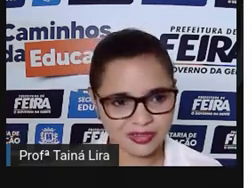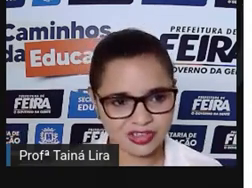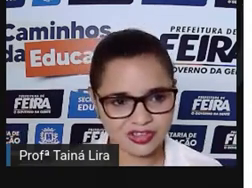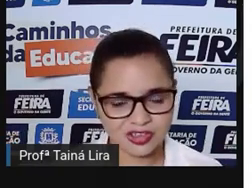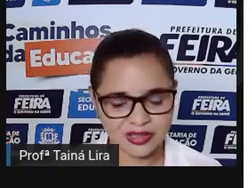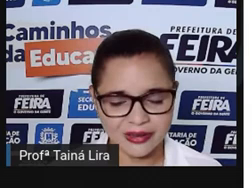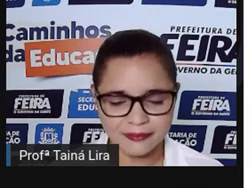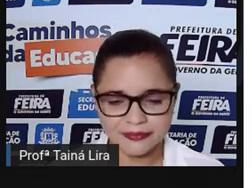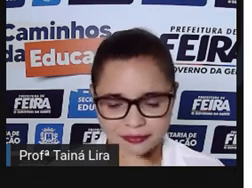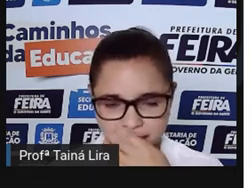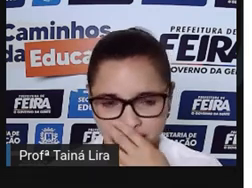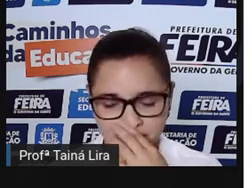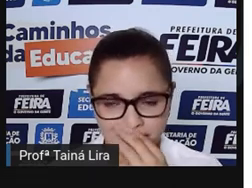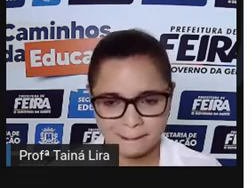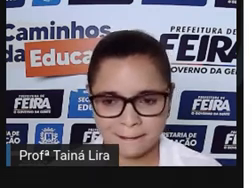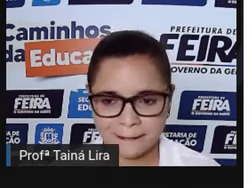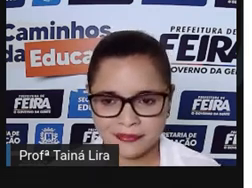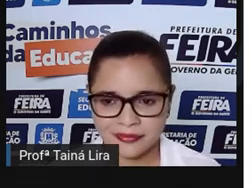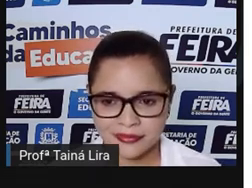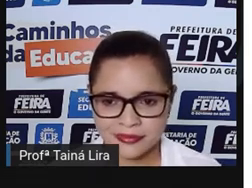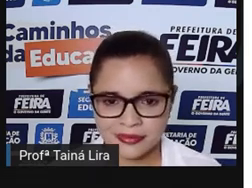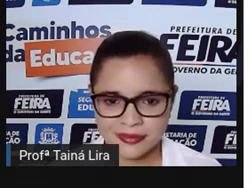maravilhosa para a gente, né?